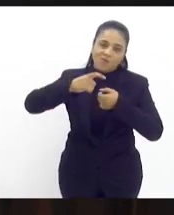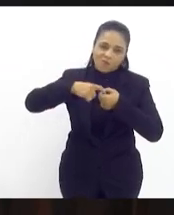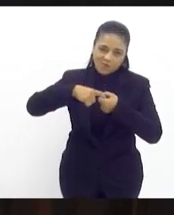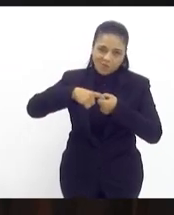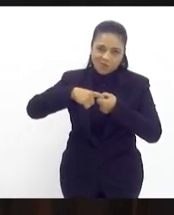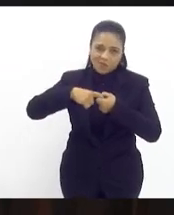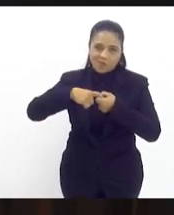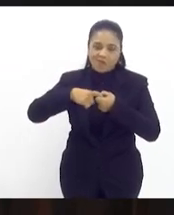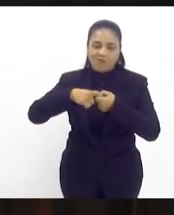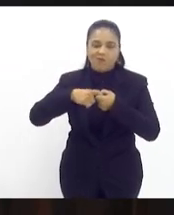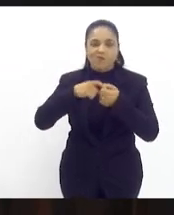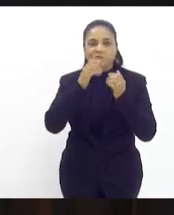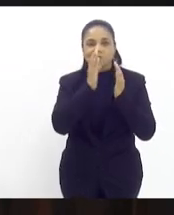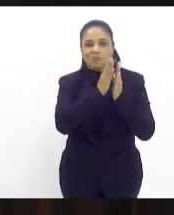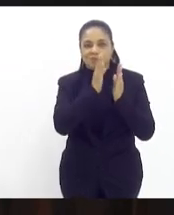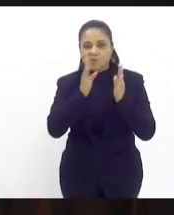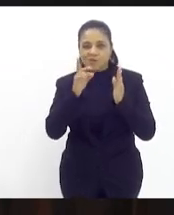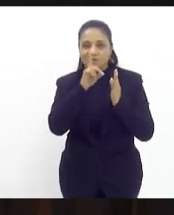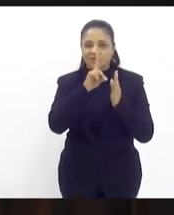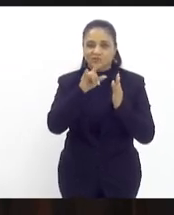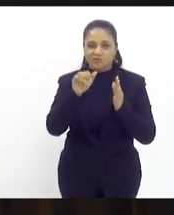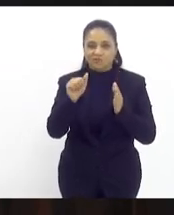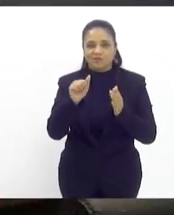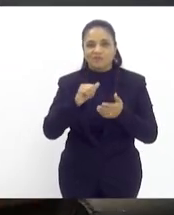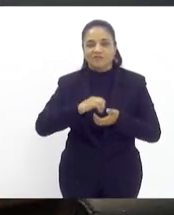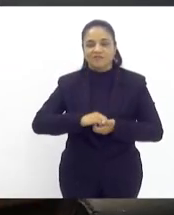com a ordem do dia.